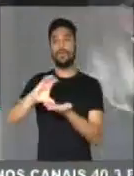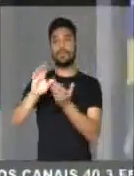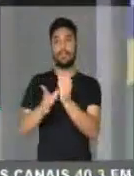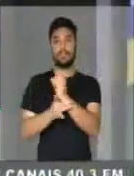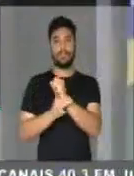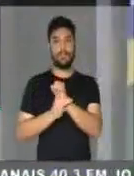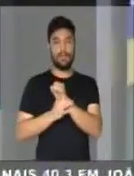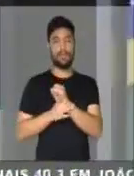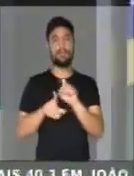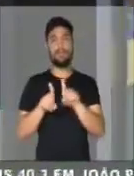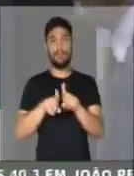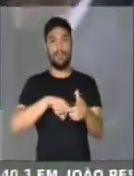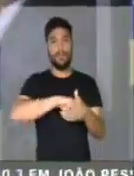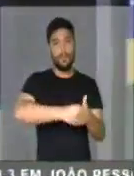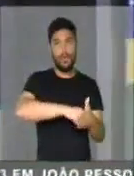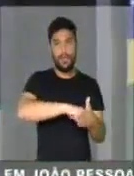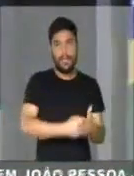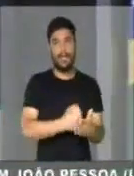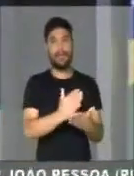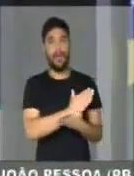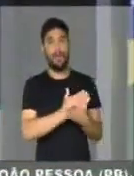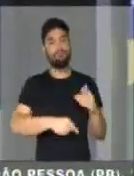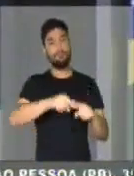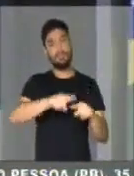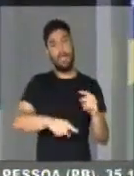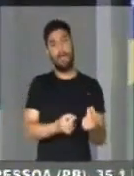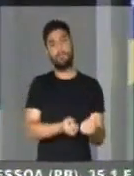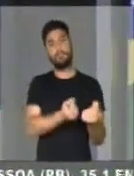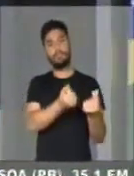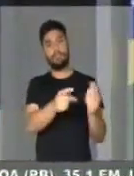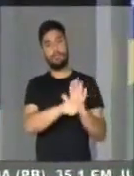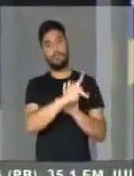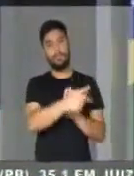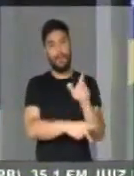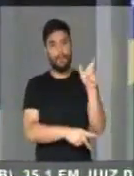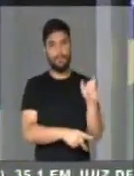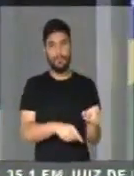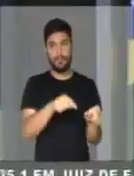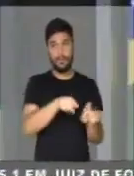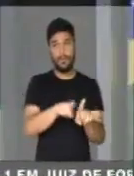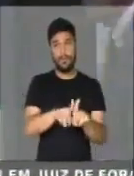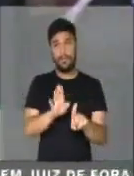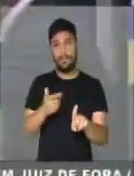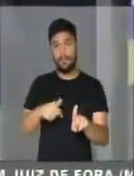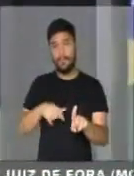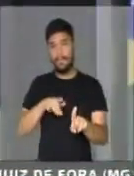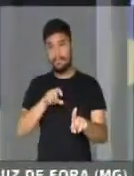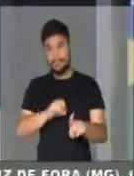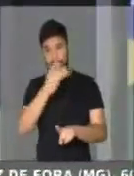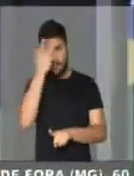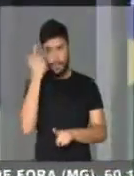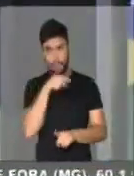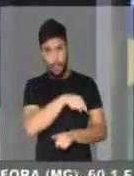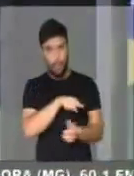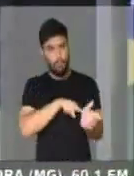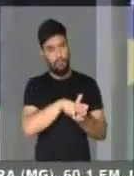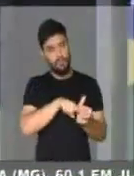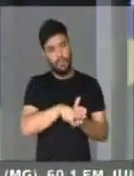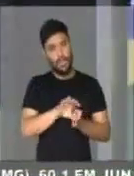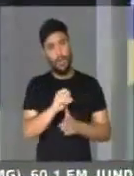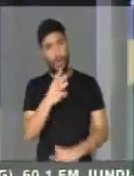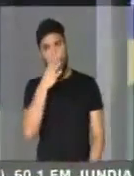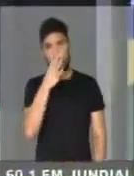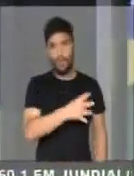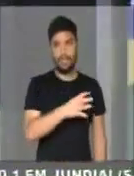incluída a indisponibilidade de ativos de pessoas naturais e jurídicas de entidades e a designação nacional de pessoas investigadas